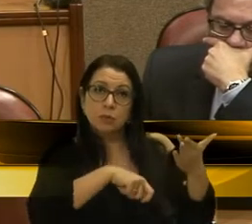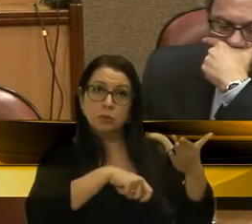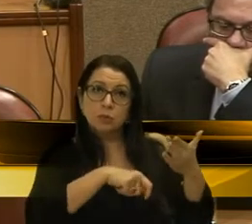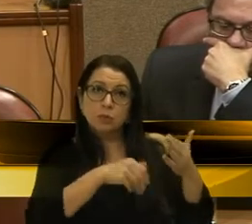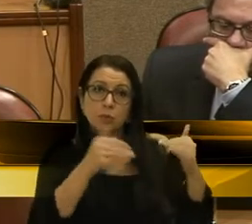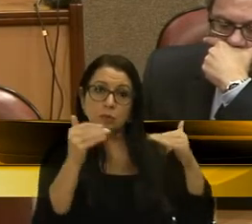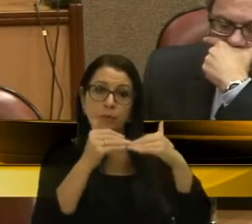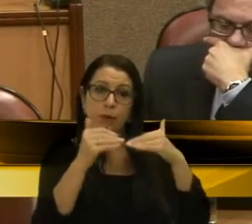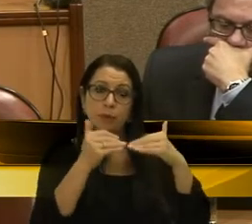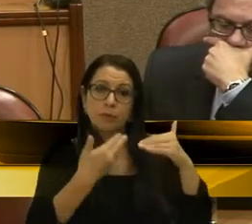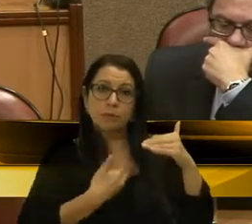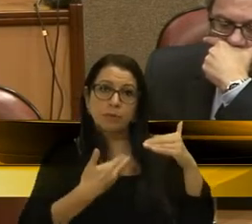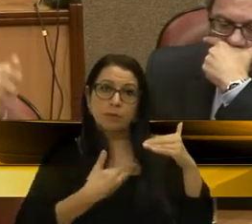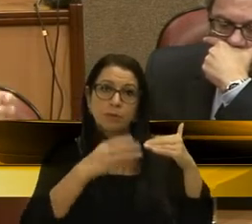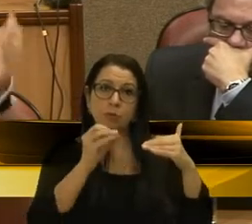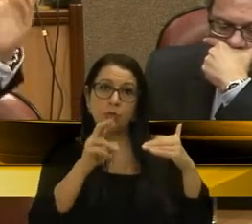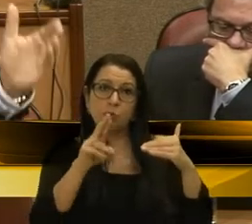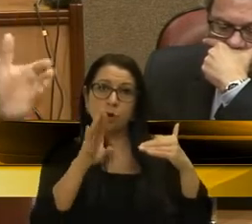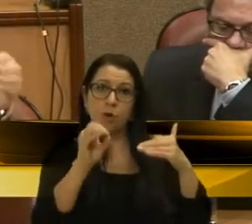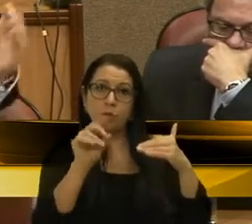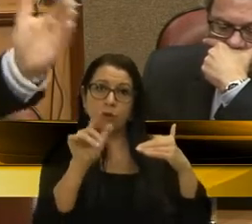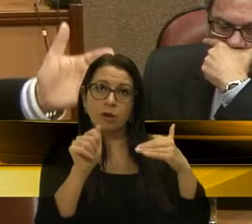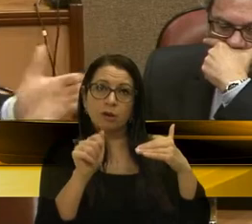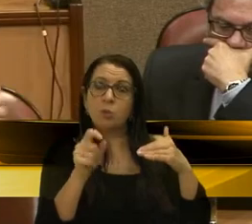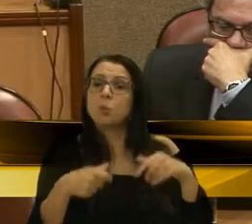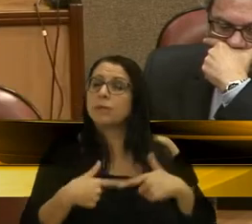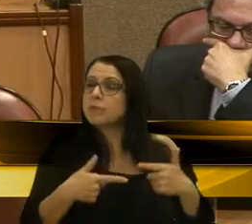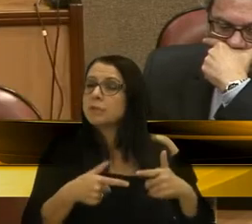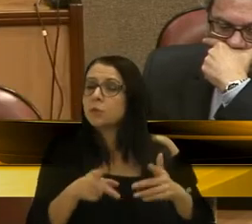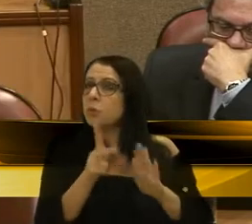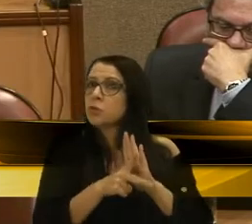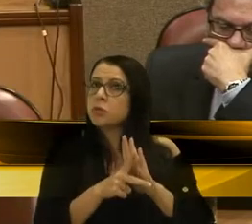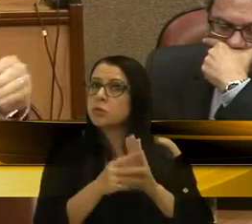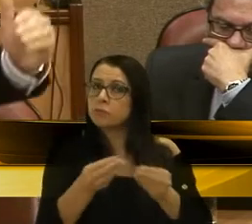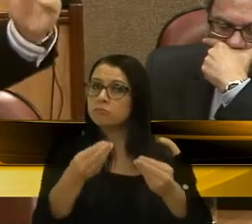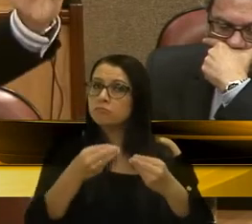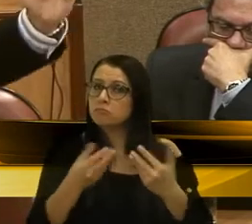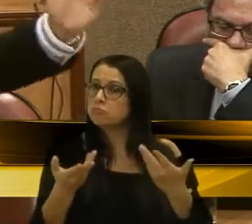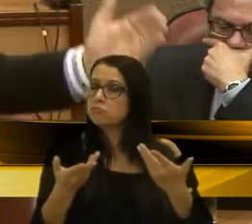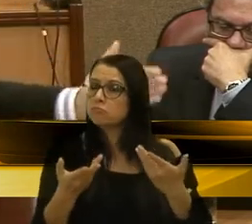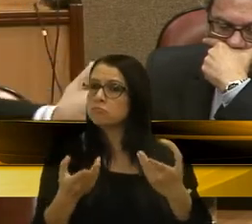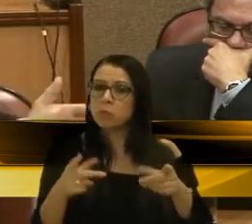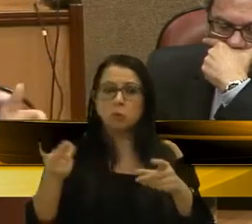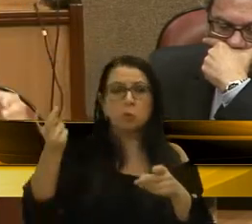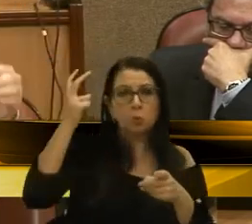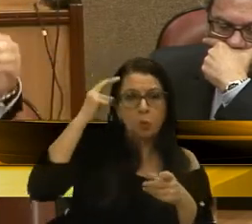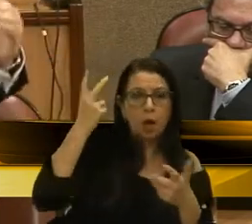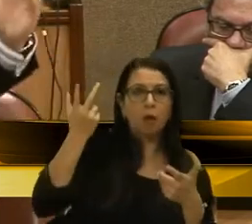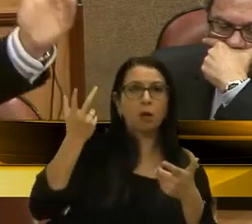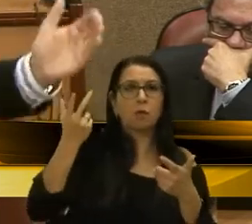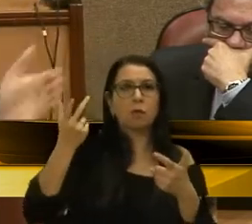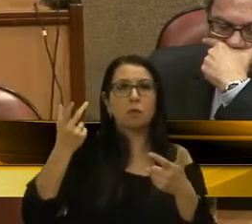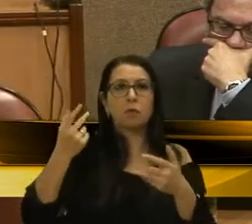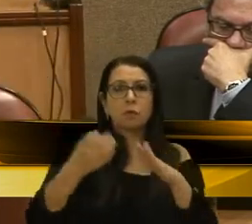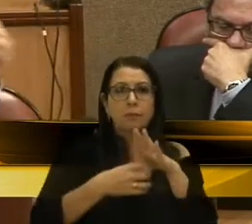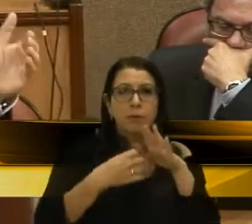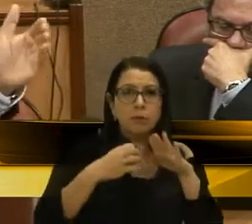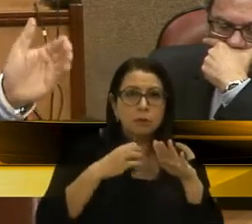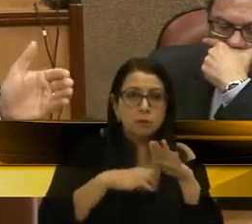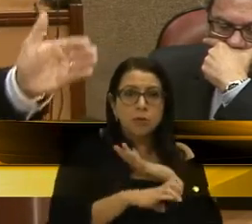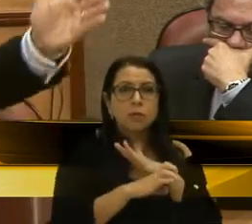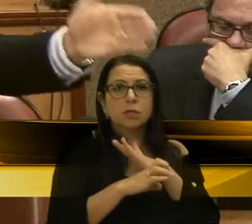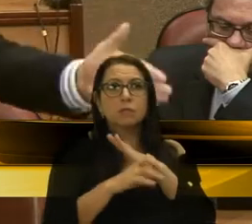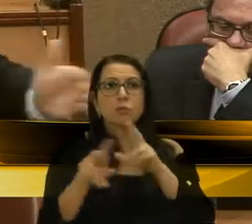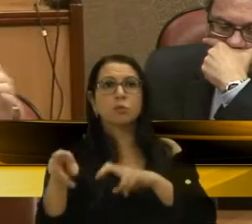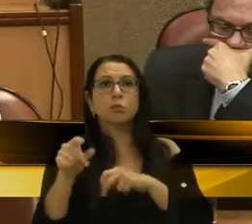Pacto de Amizade com Córbola, qual ação ou projeto que foi encaminhado, seja no campo cultural, no campo do empreendedorismo, da agricultura,